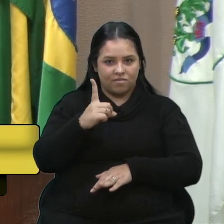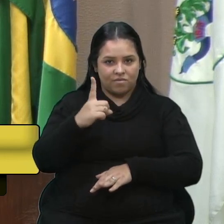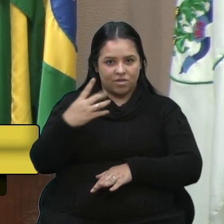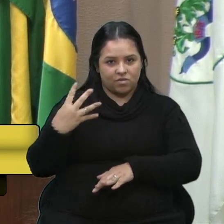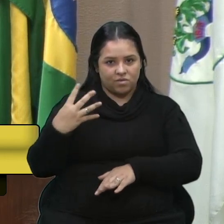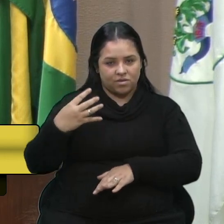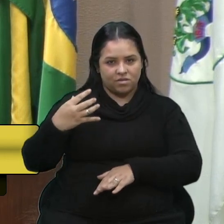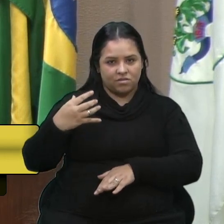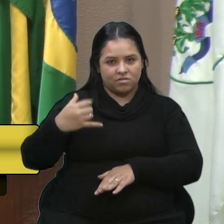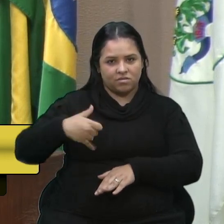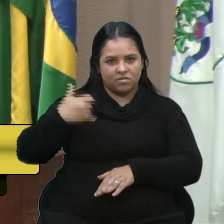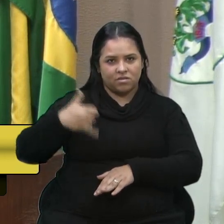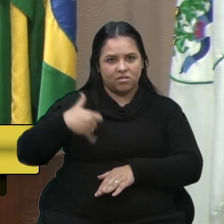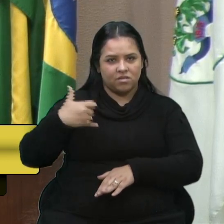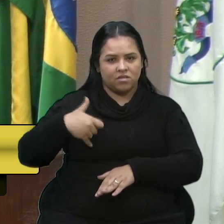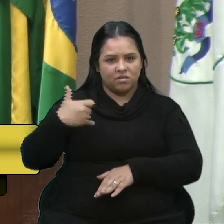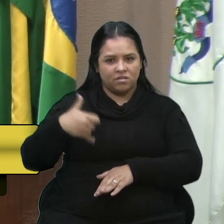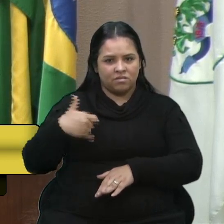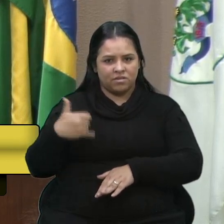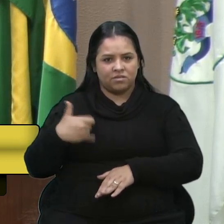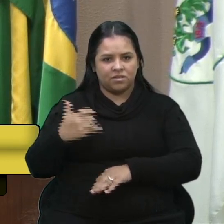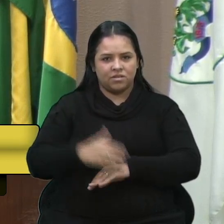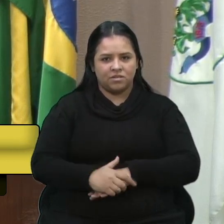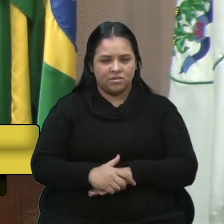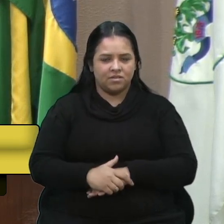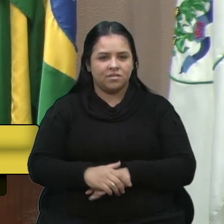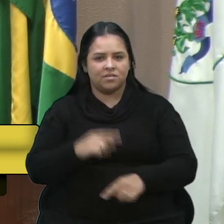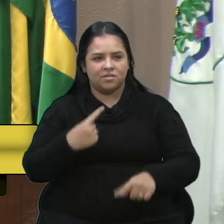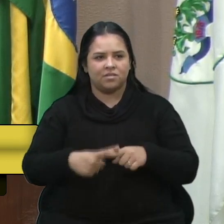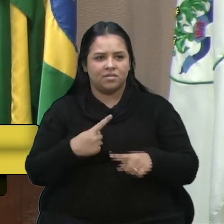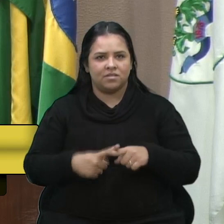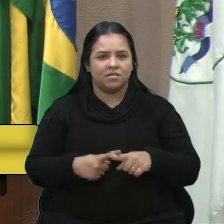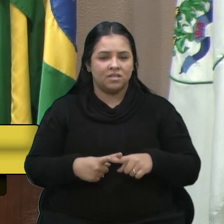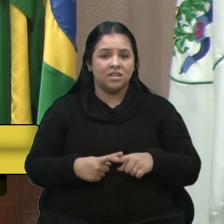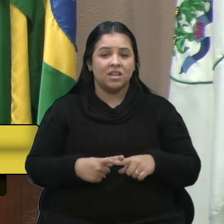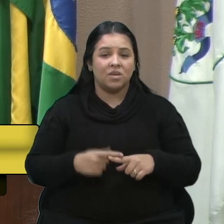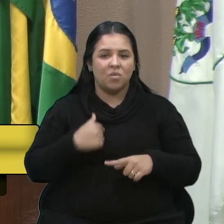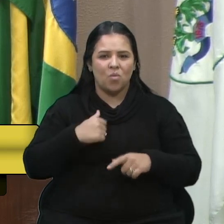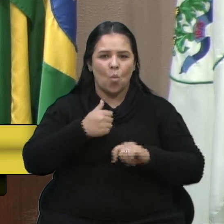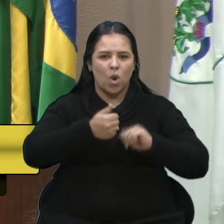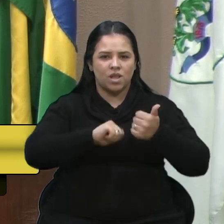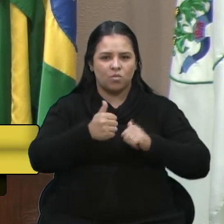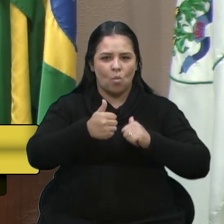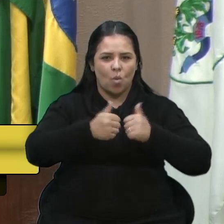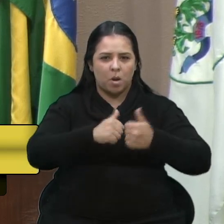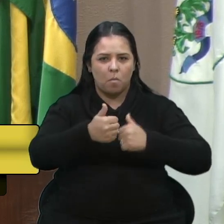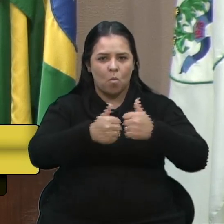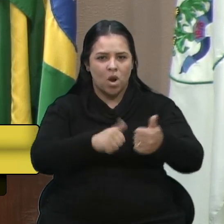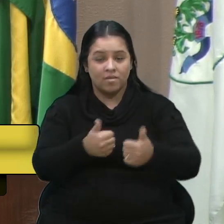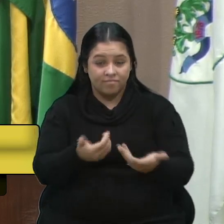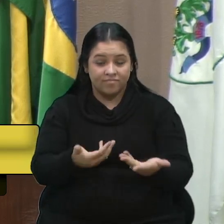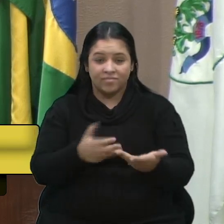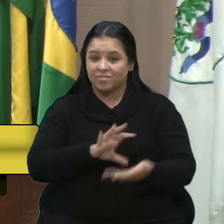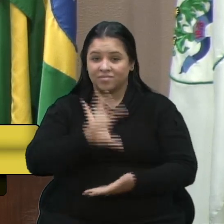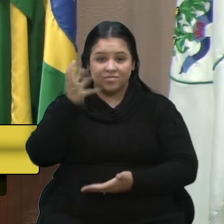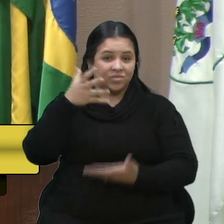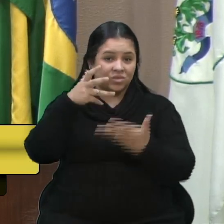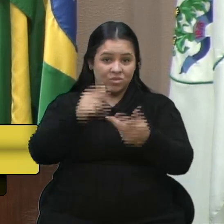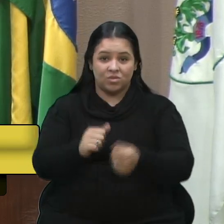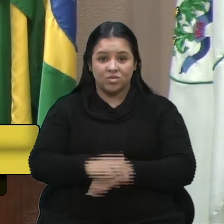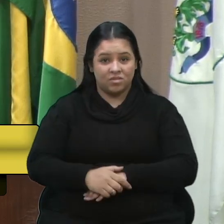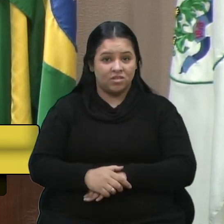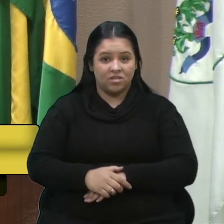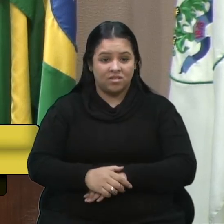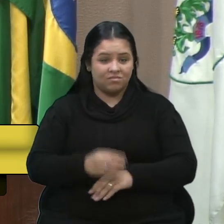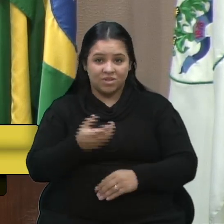couro. Eu ganhava menos que um salário mínimo, mas eu fui me qualificando ao longo dos anos. Isso aconteceu com todo mundo. Tu não nasceu dentista,